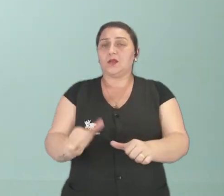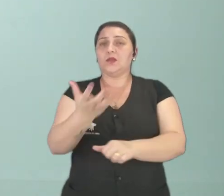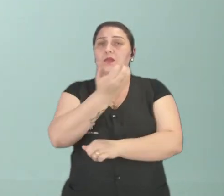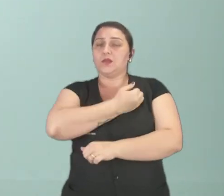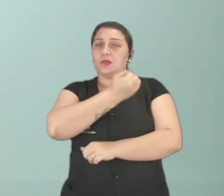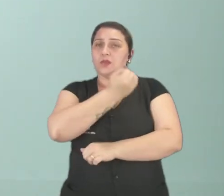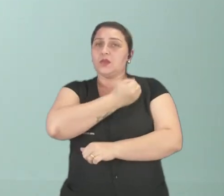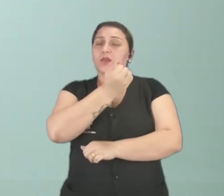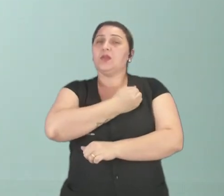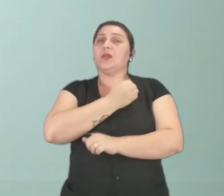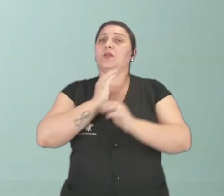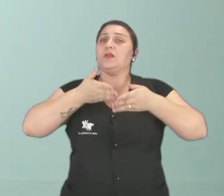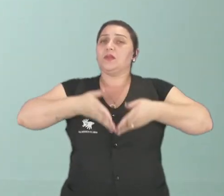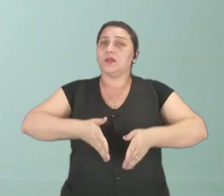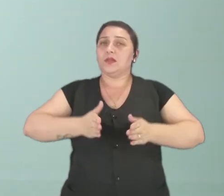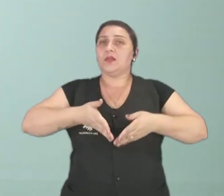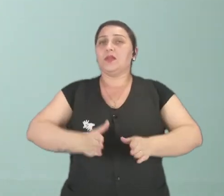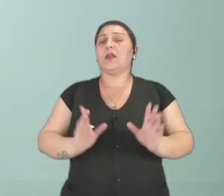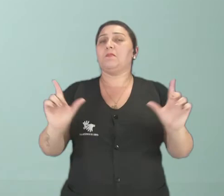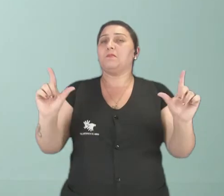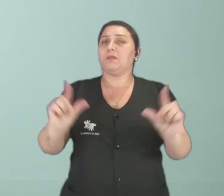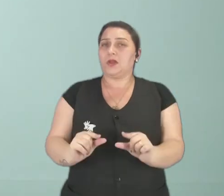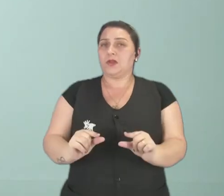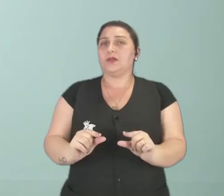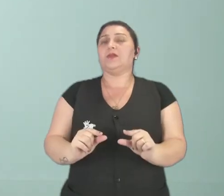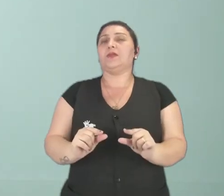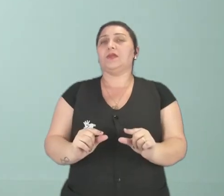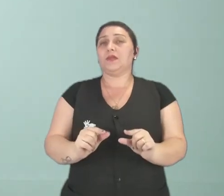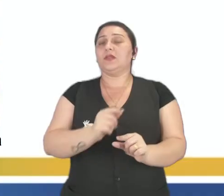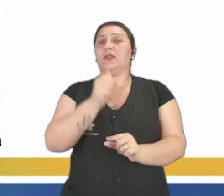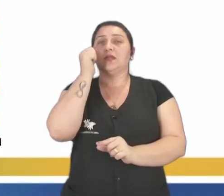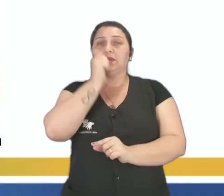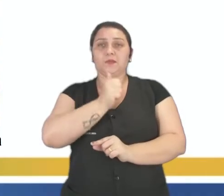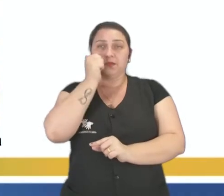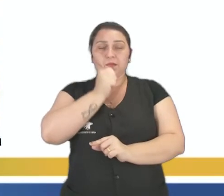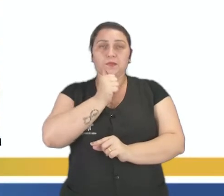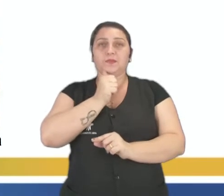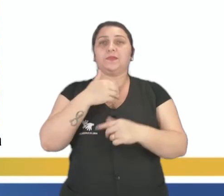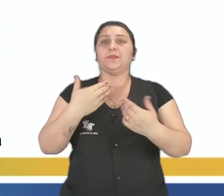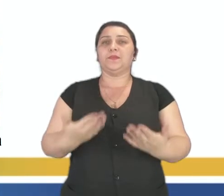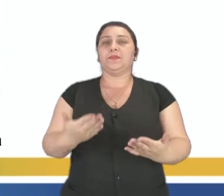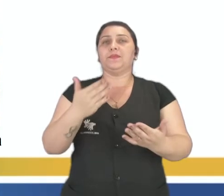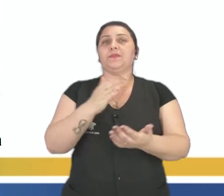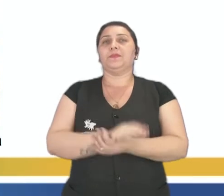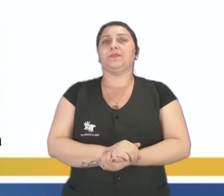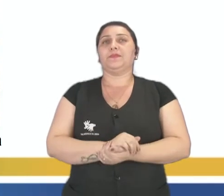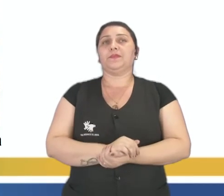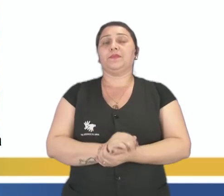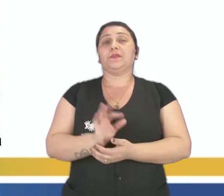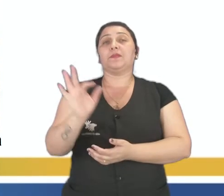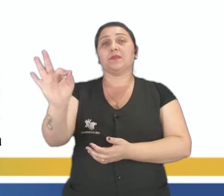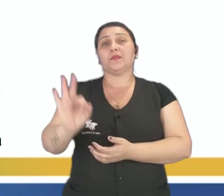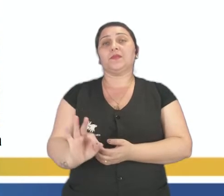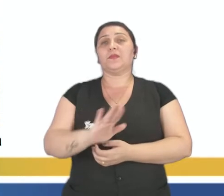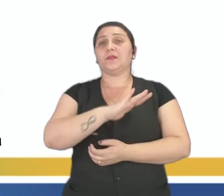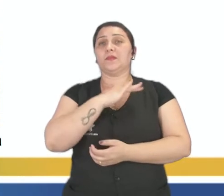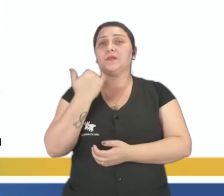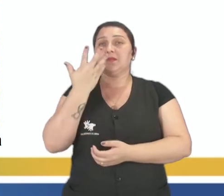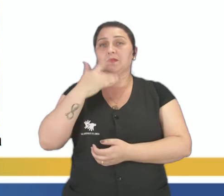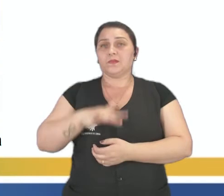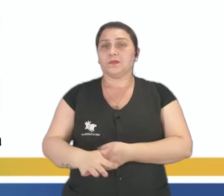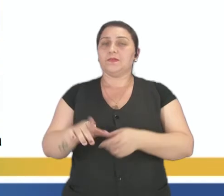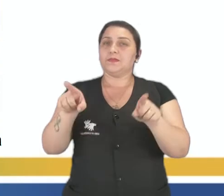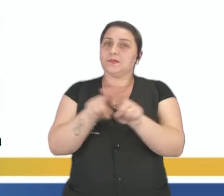de fecundidade é muito baixo das mulheres. E aí, a taxa de mortalidade